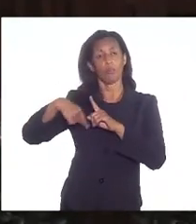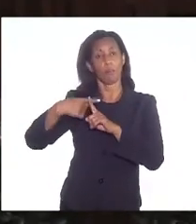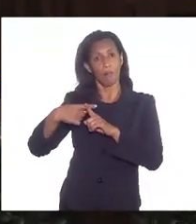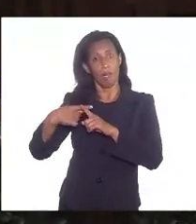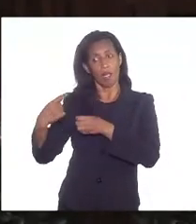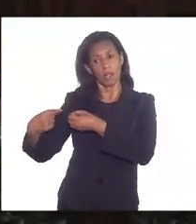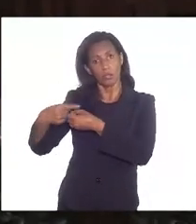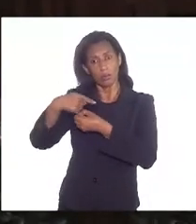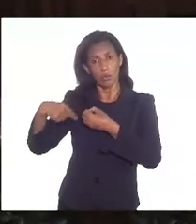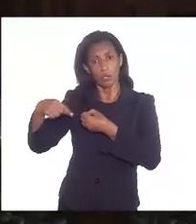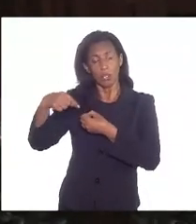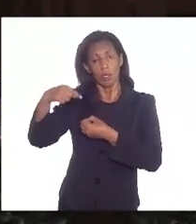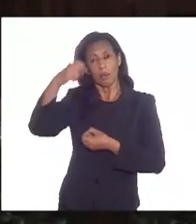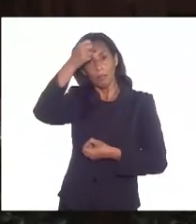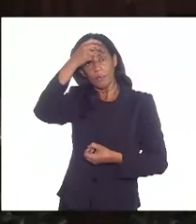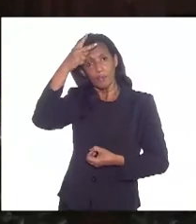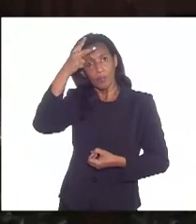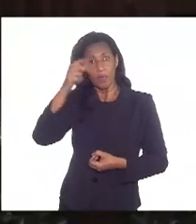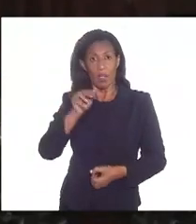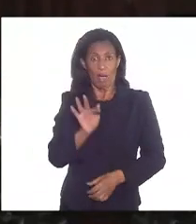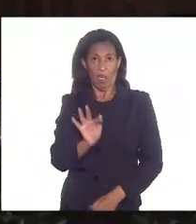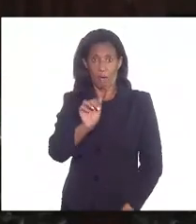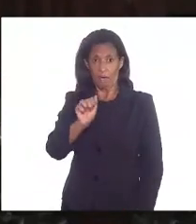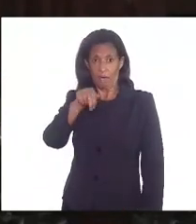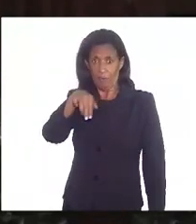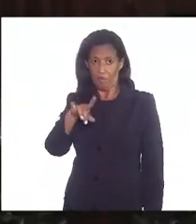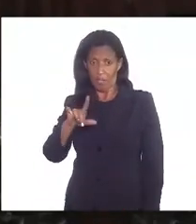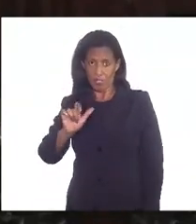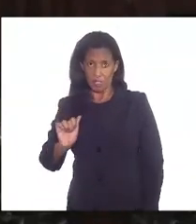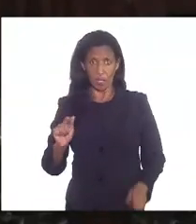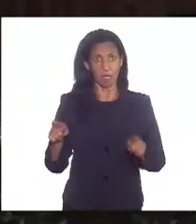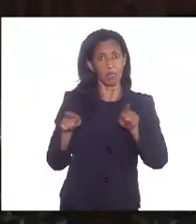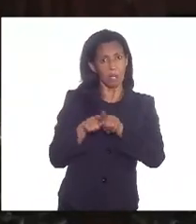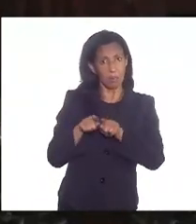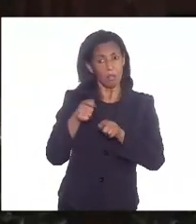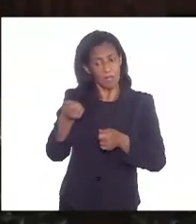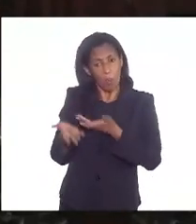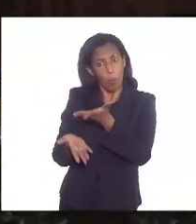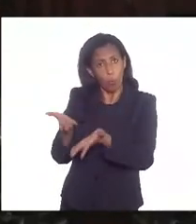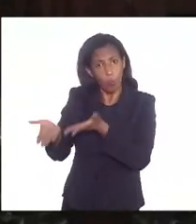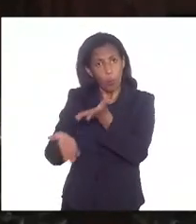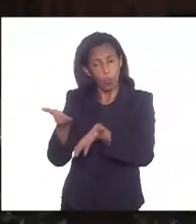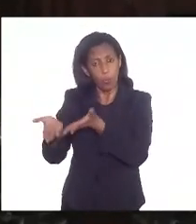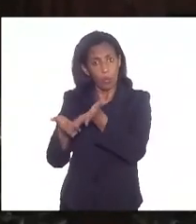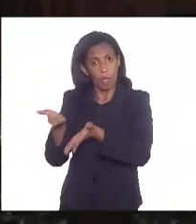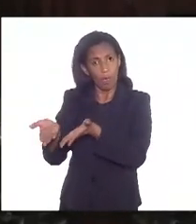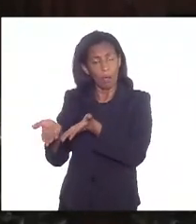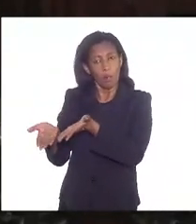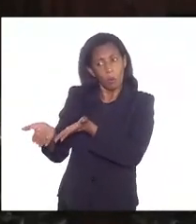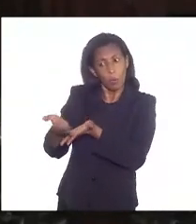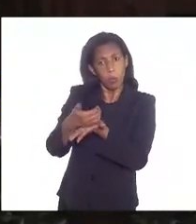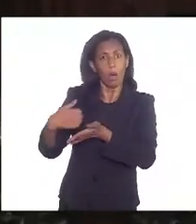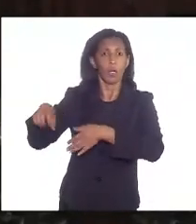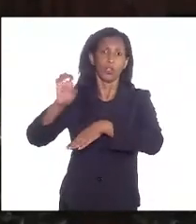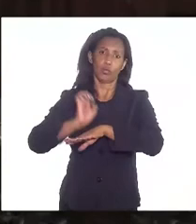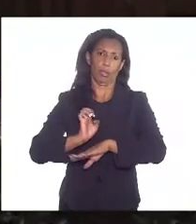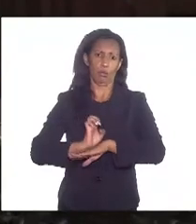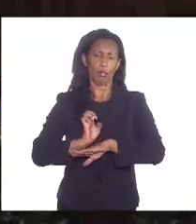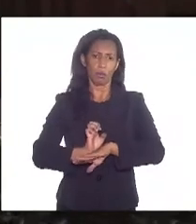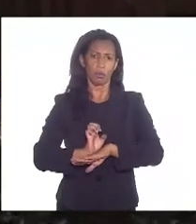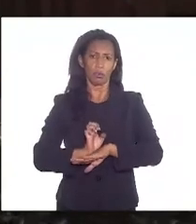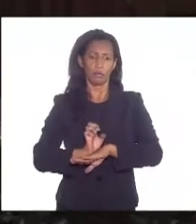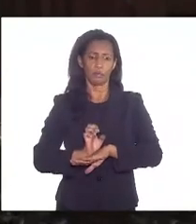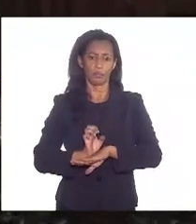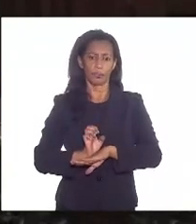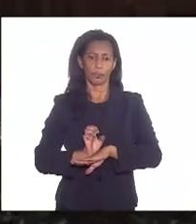A Fazenda, se não estaria prevaricando, tem que cuidar dos recursos estaduais. E